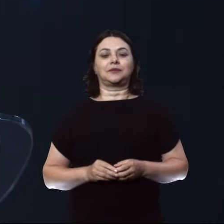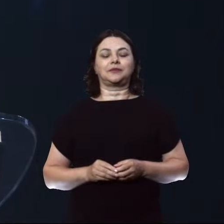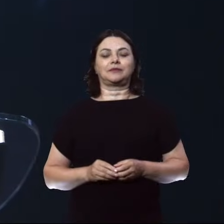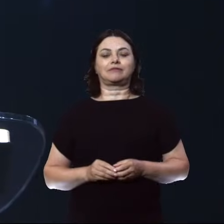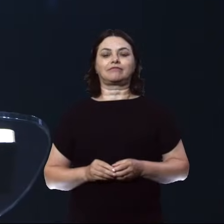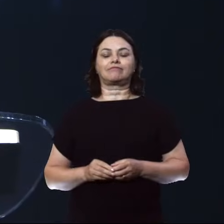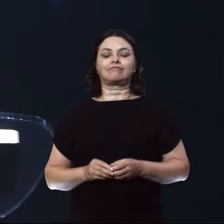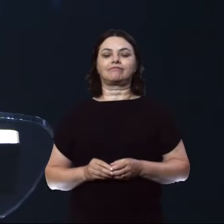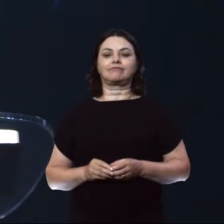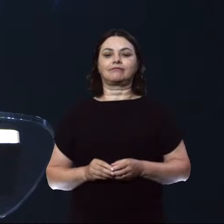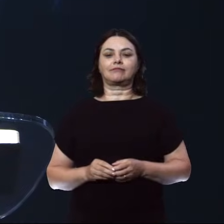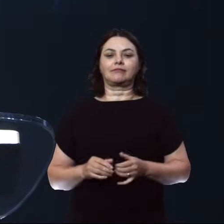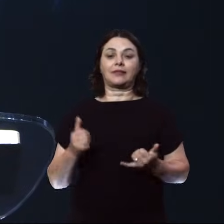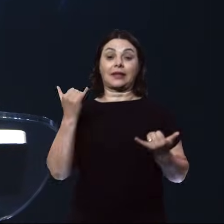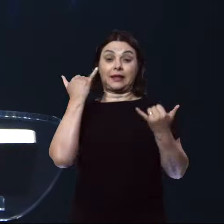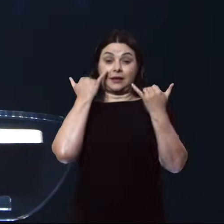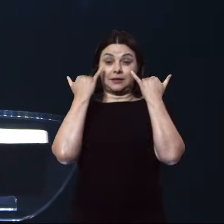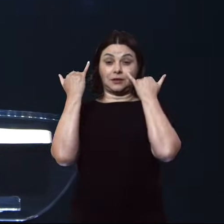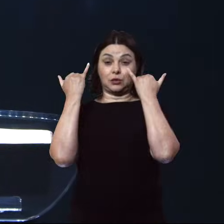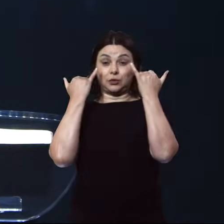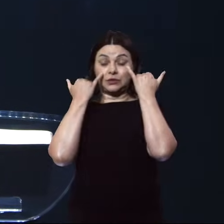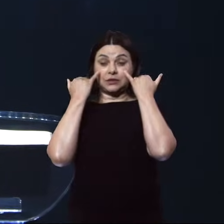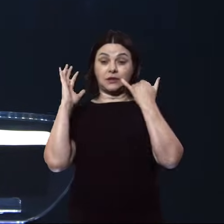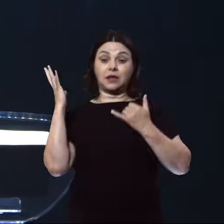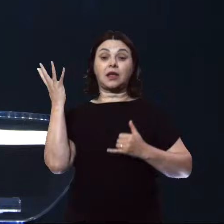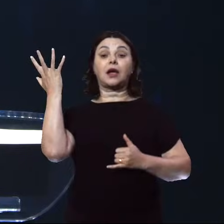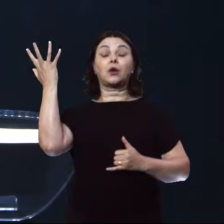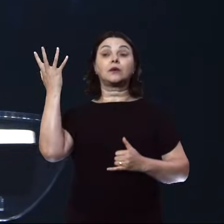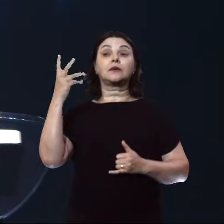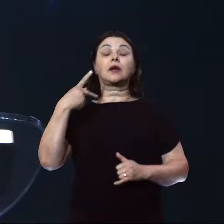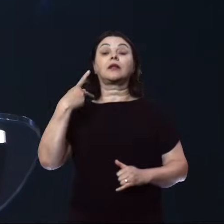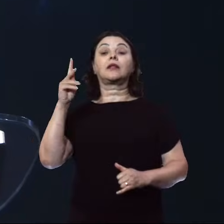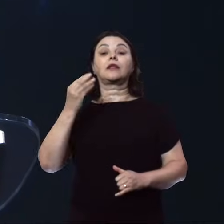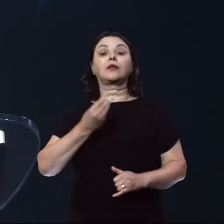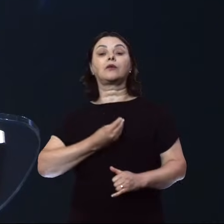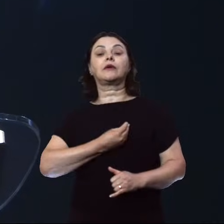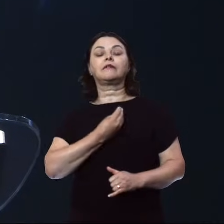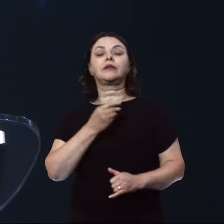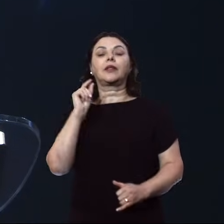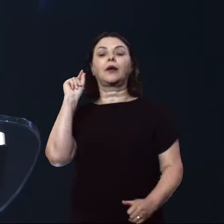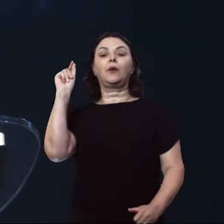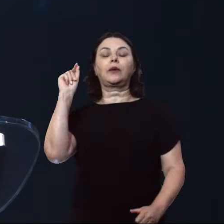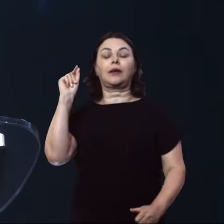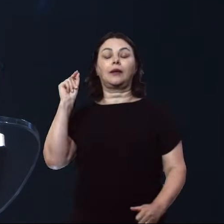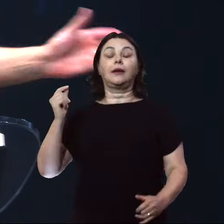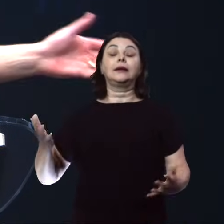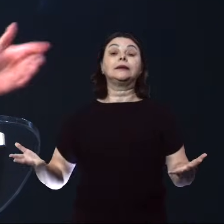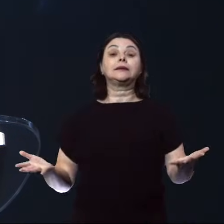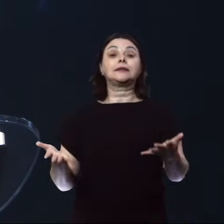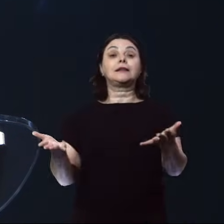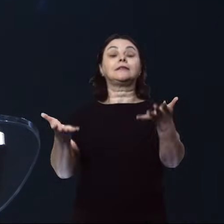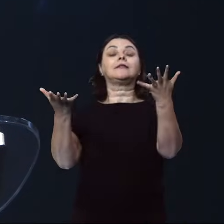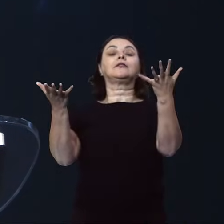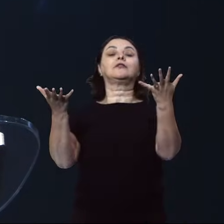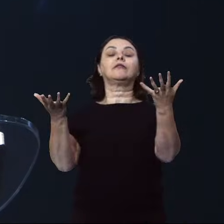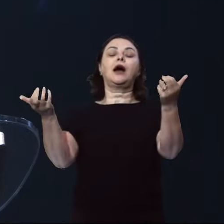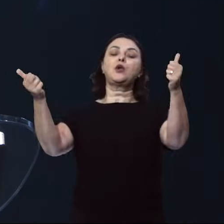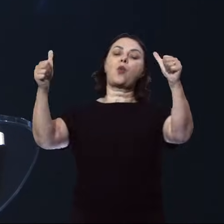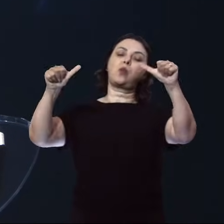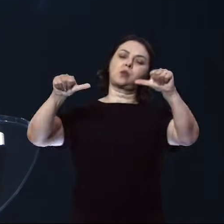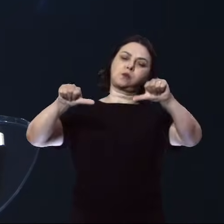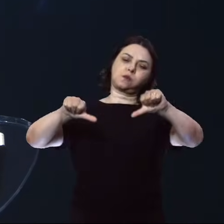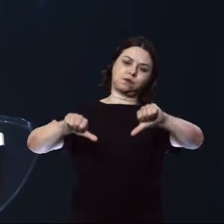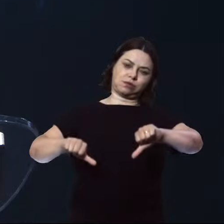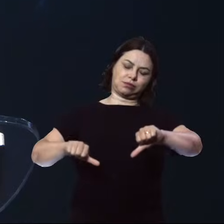As notícias que aconteceram nesse novo ano na sua vida foram notícias que te estimularam, te desmotivaram? Ou